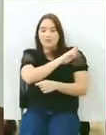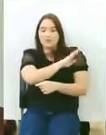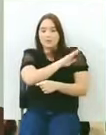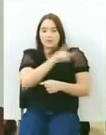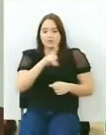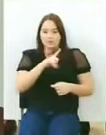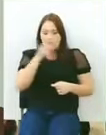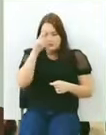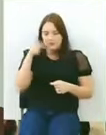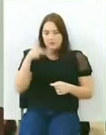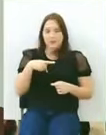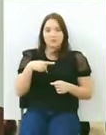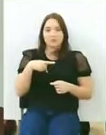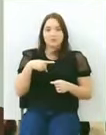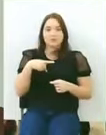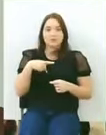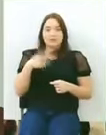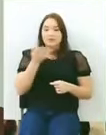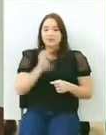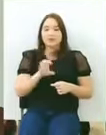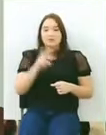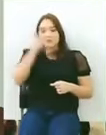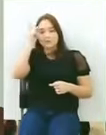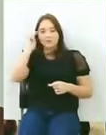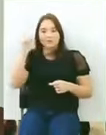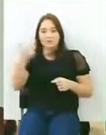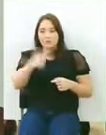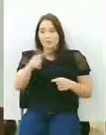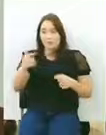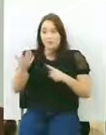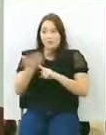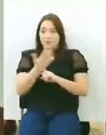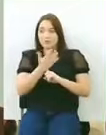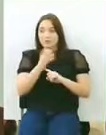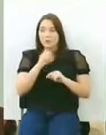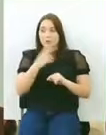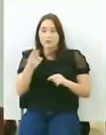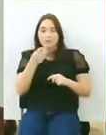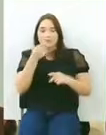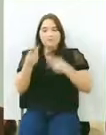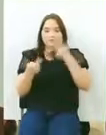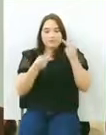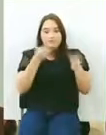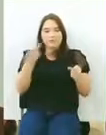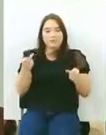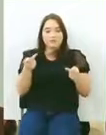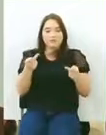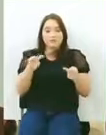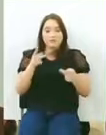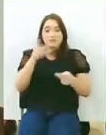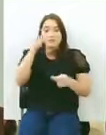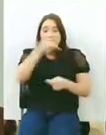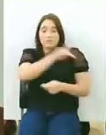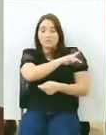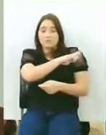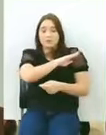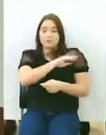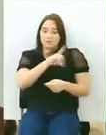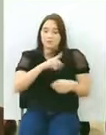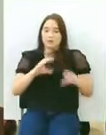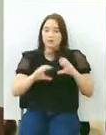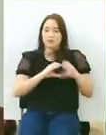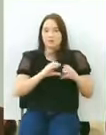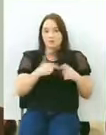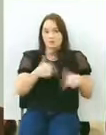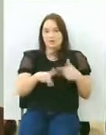mãos, ignorando a natureza corporativa da igreja. Os presbíteros, eles coordenam o trabalho da igreja